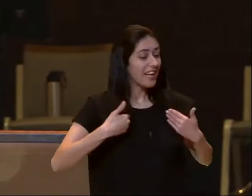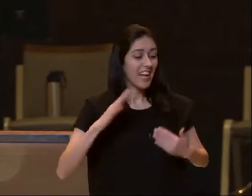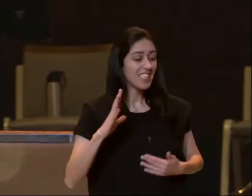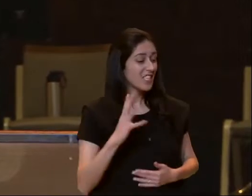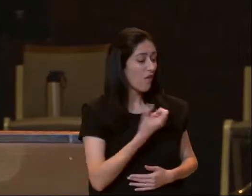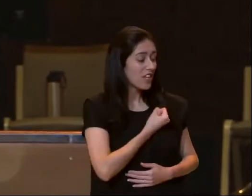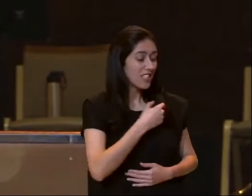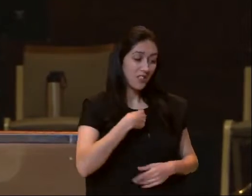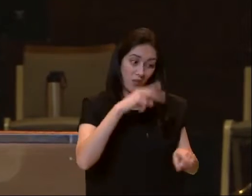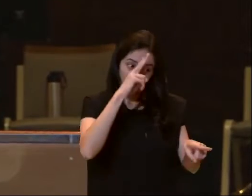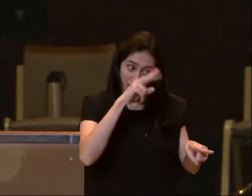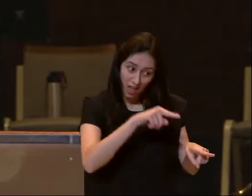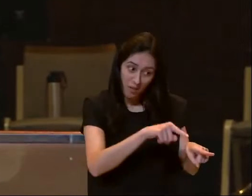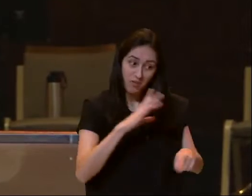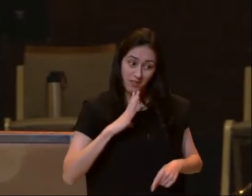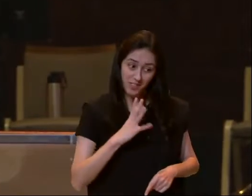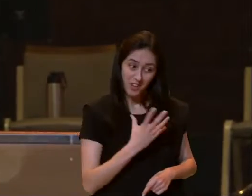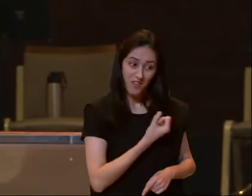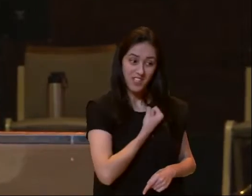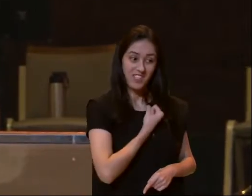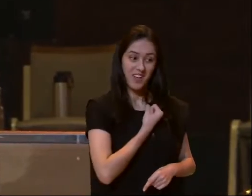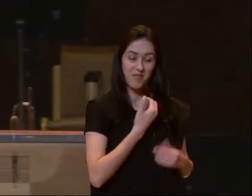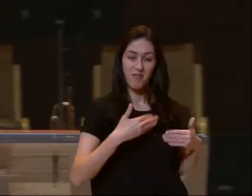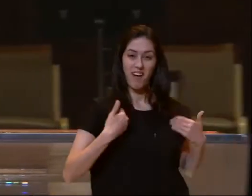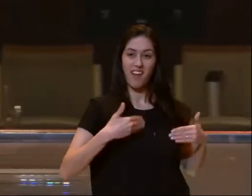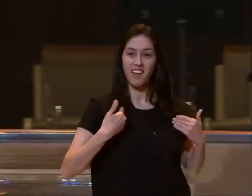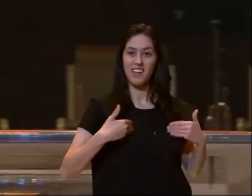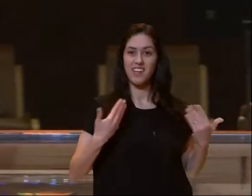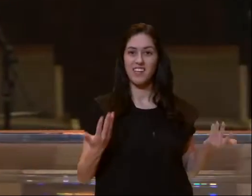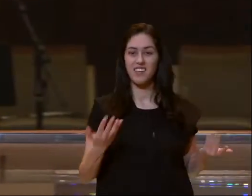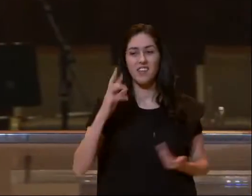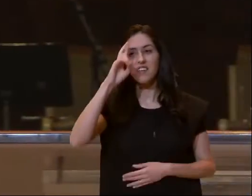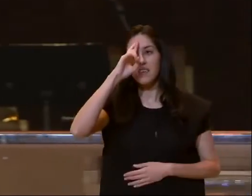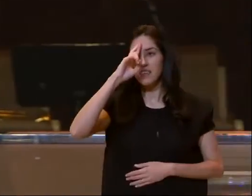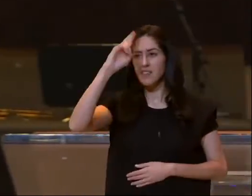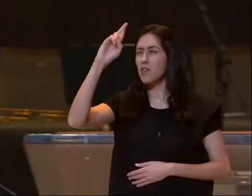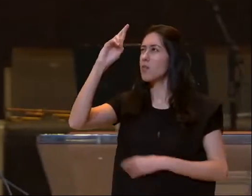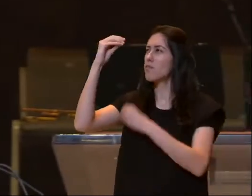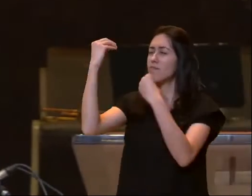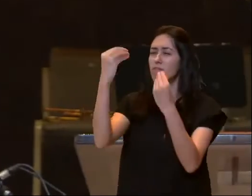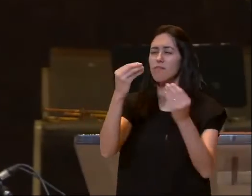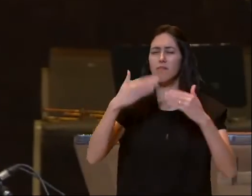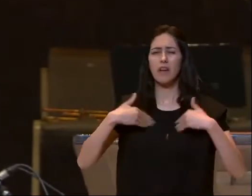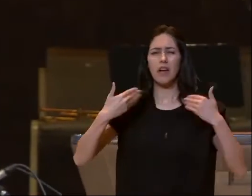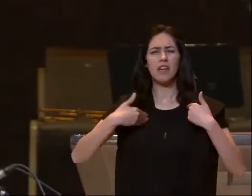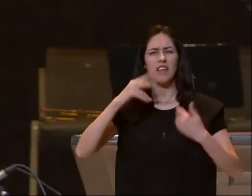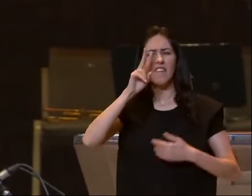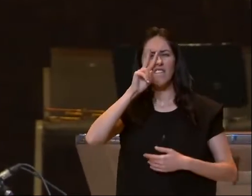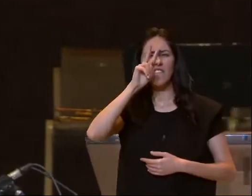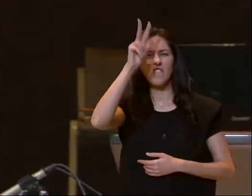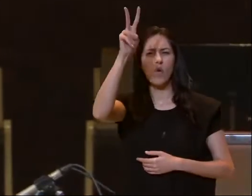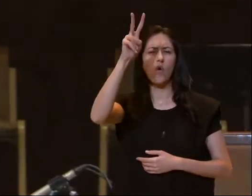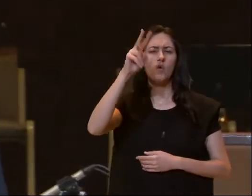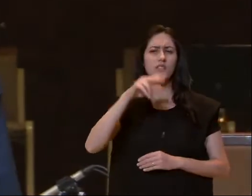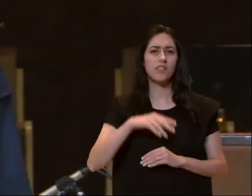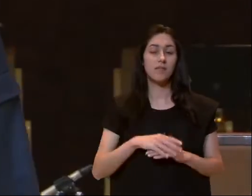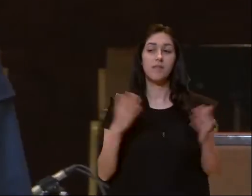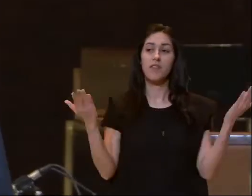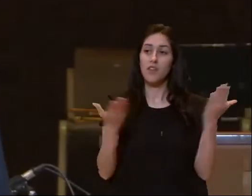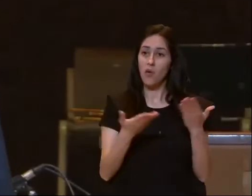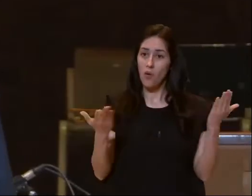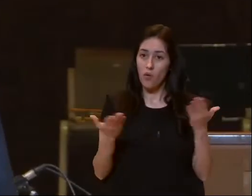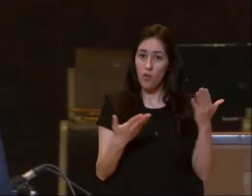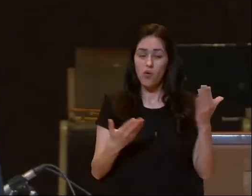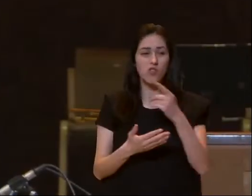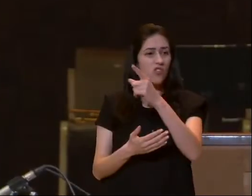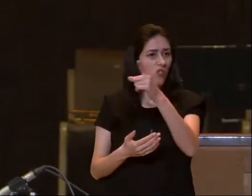te lembrar. A alegria do Senhor é tua força. A alegria do Senhor é tua força. Hoje que